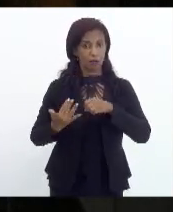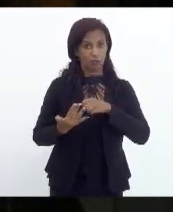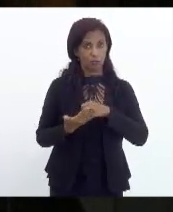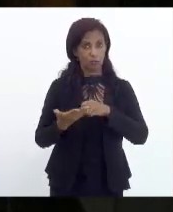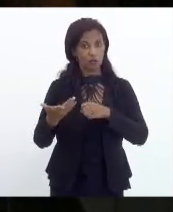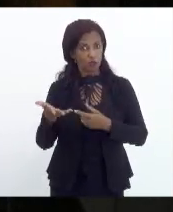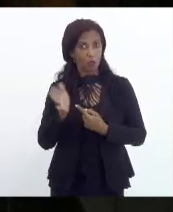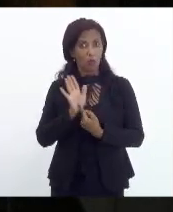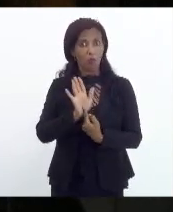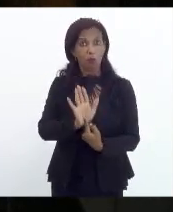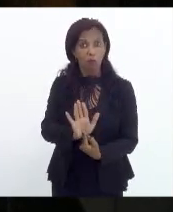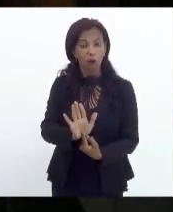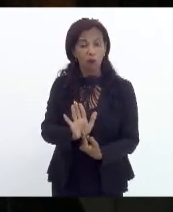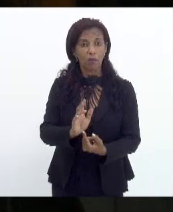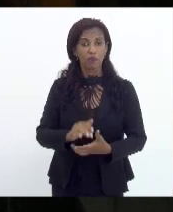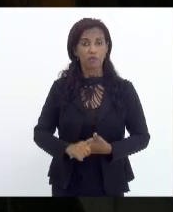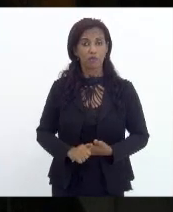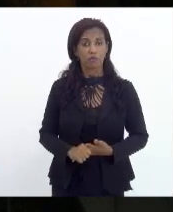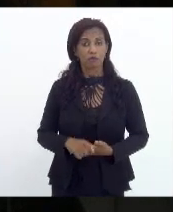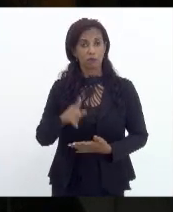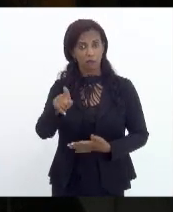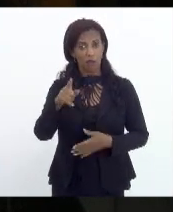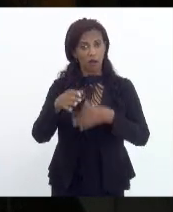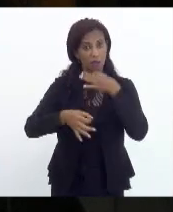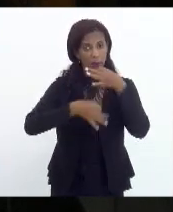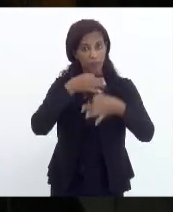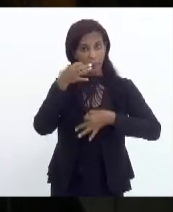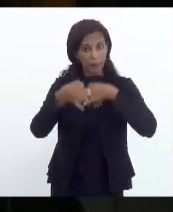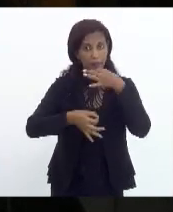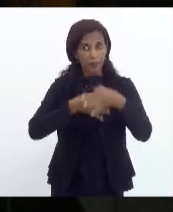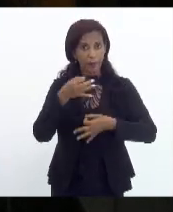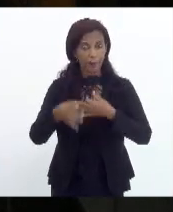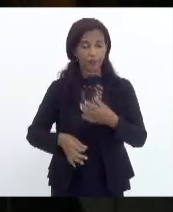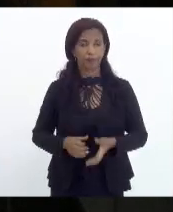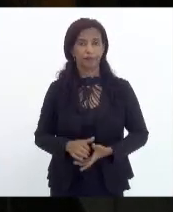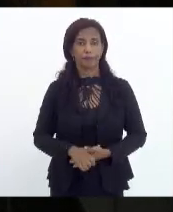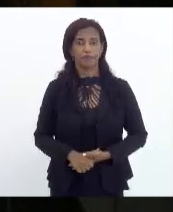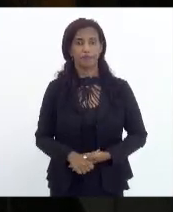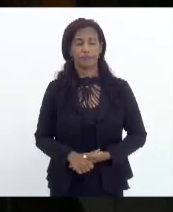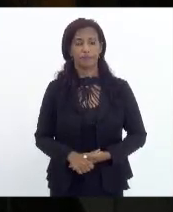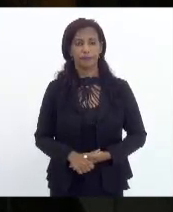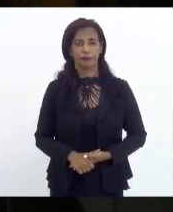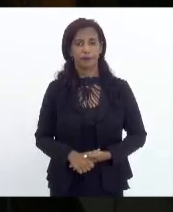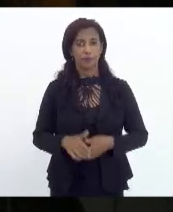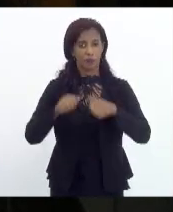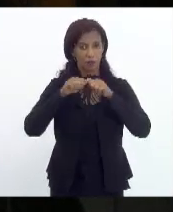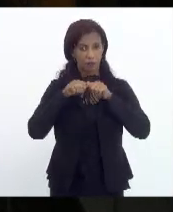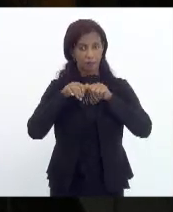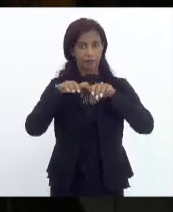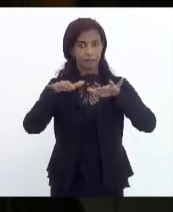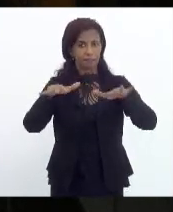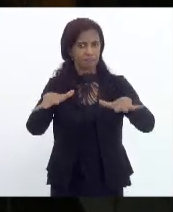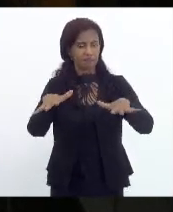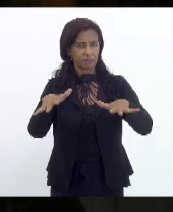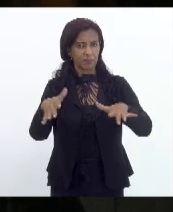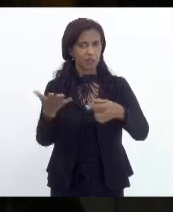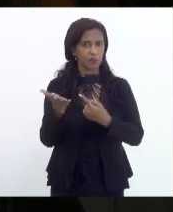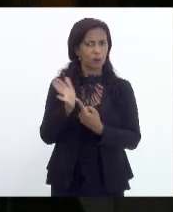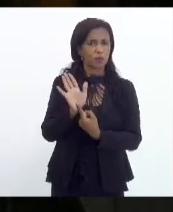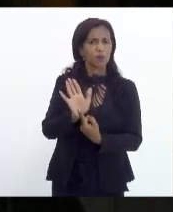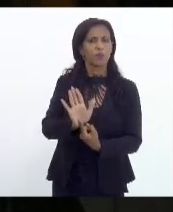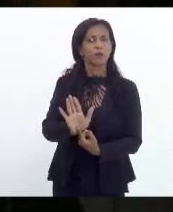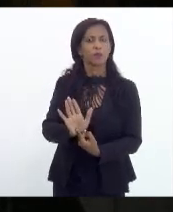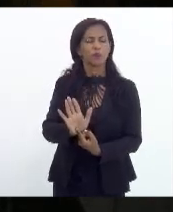traz à tona essas questões e a pandemia Serviu